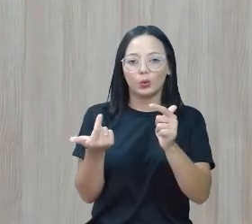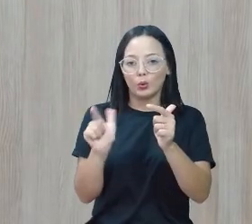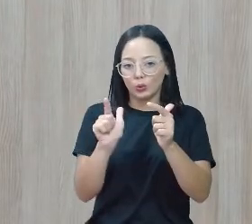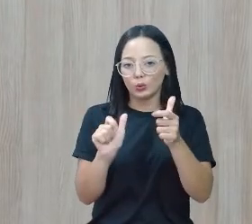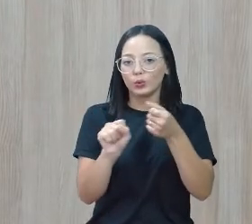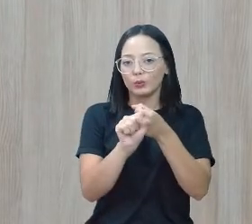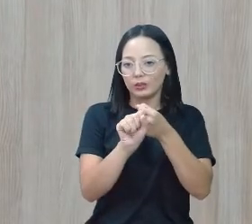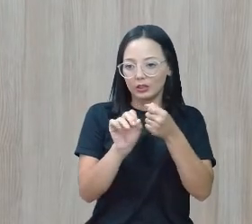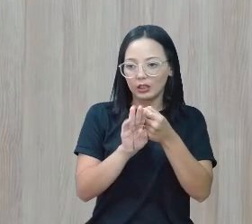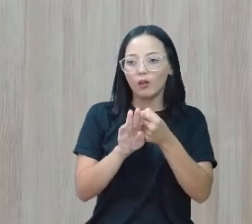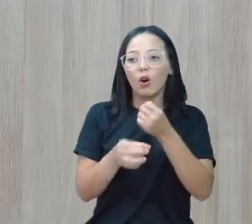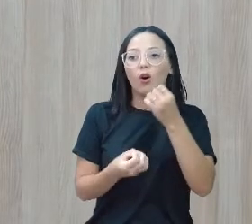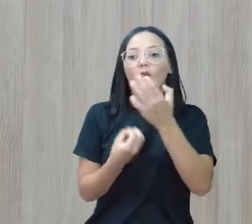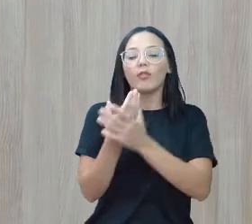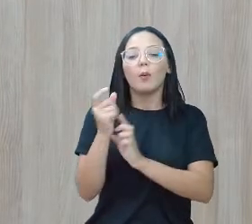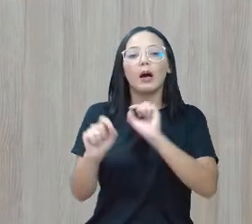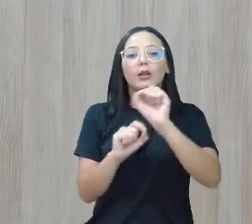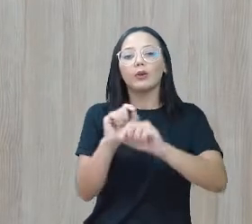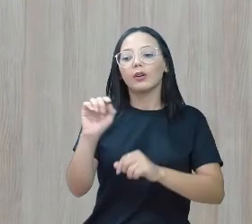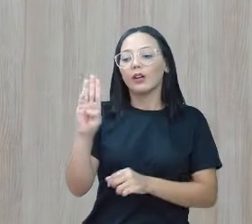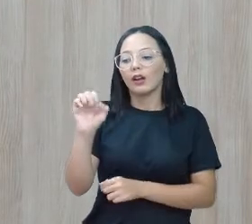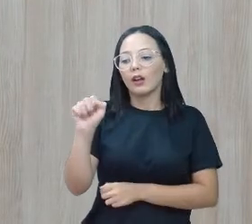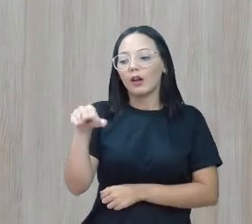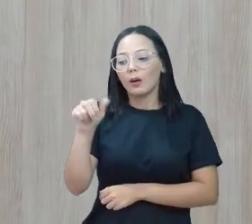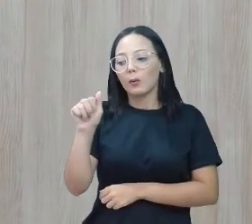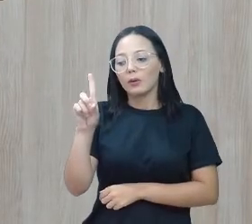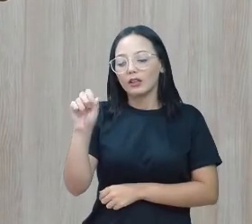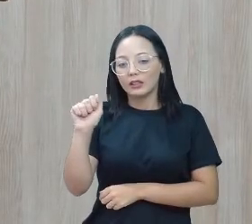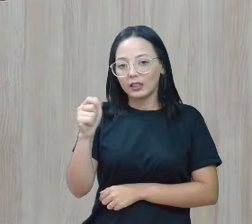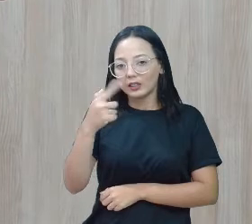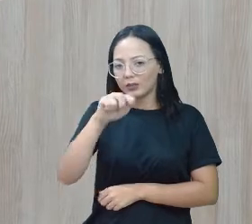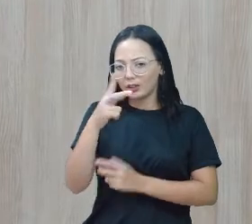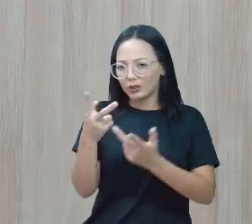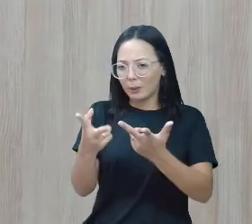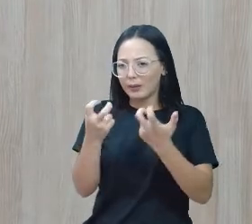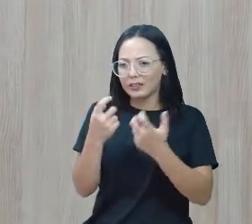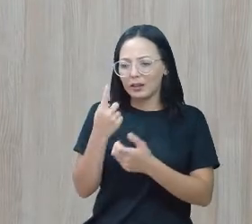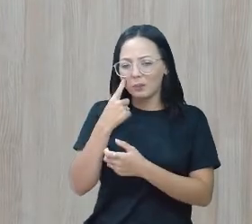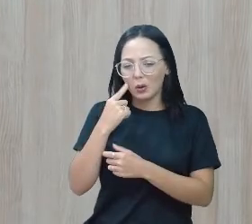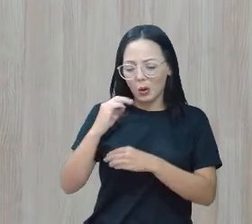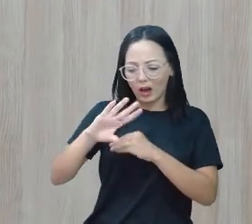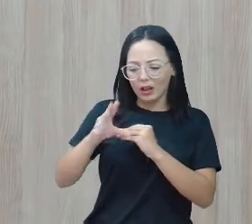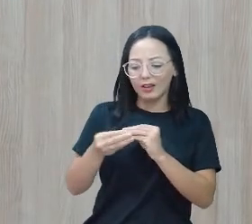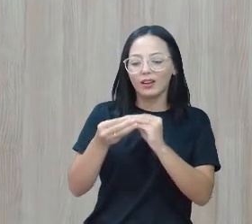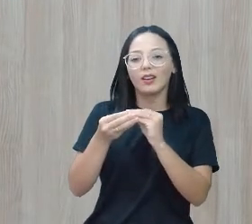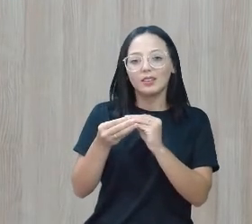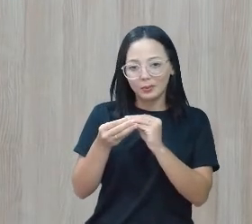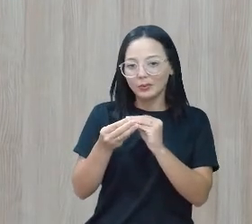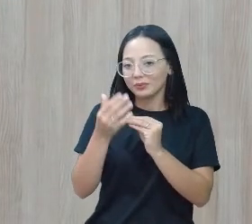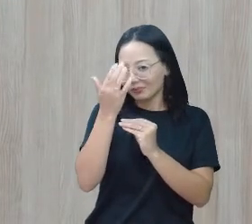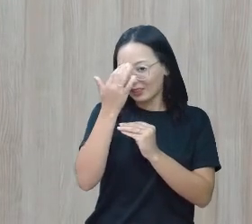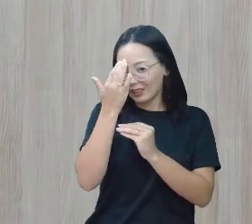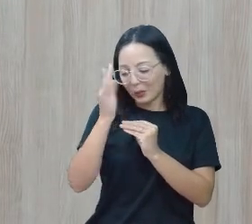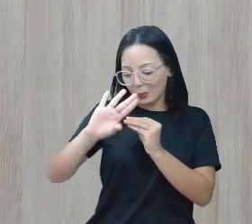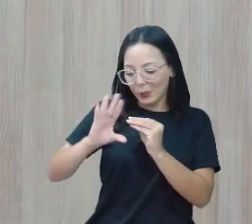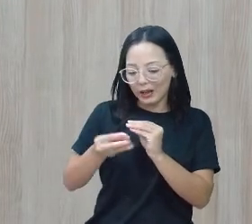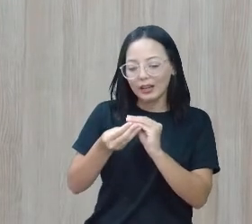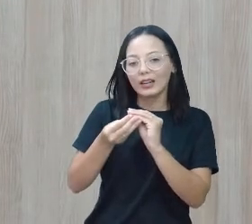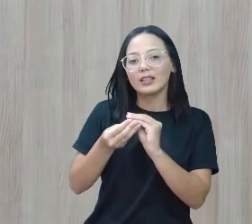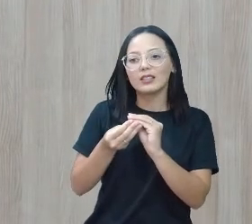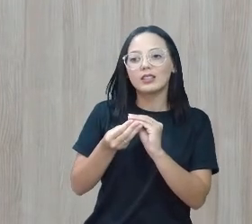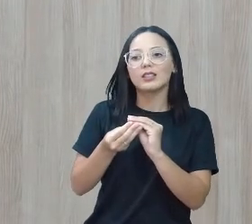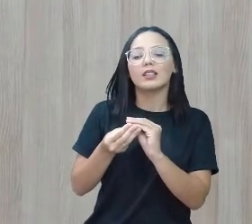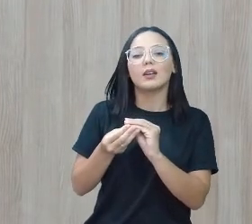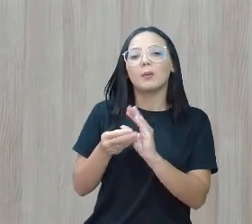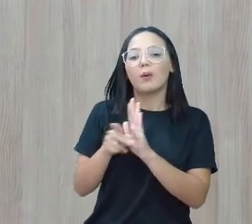não é? Formando bananada. Vocês percebem aqui o acréscimo, não é, que está